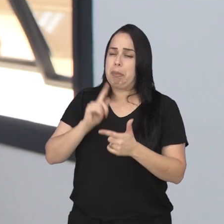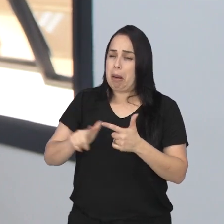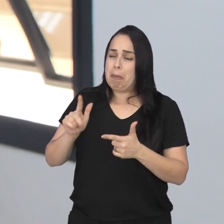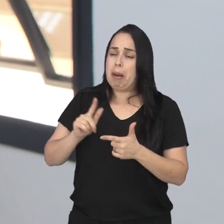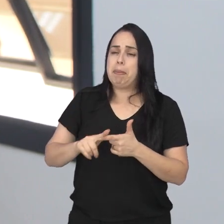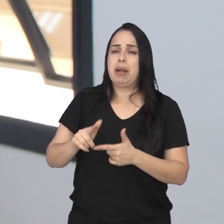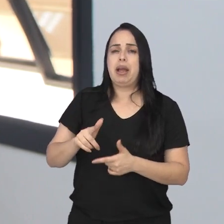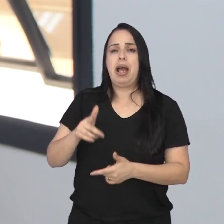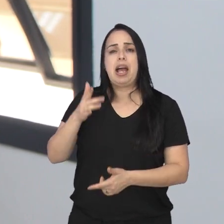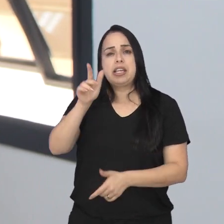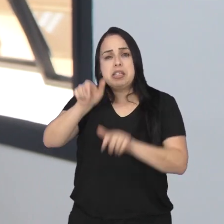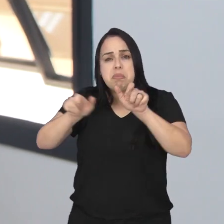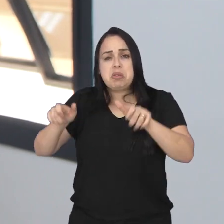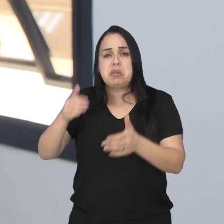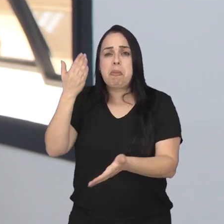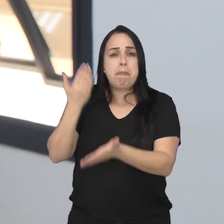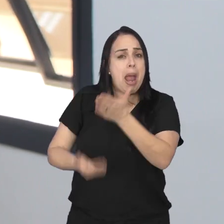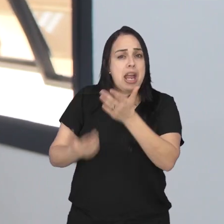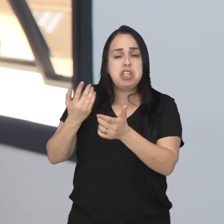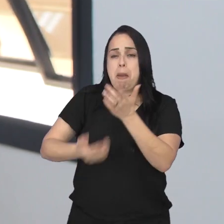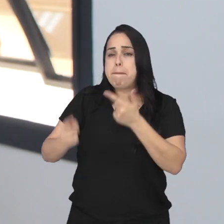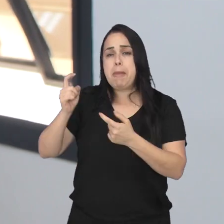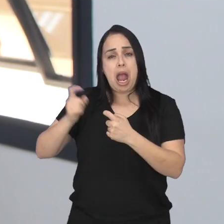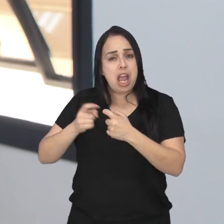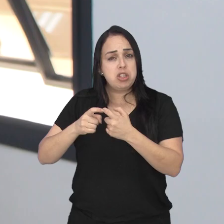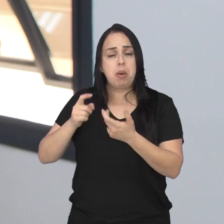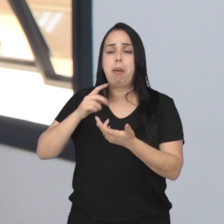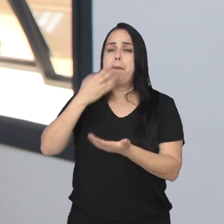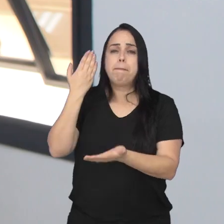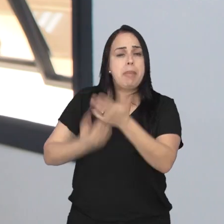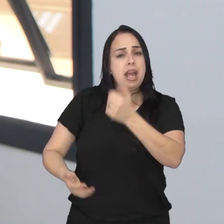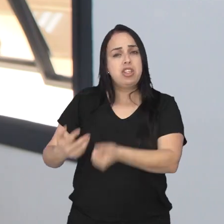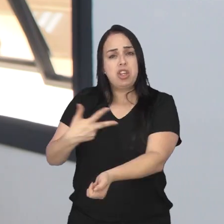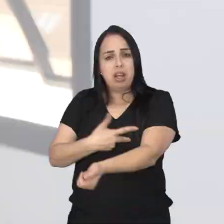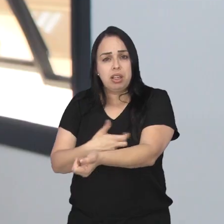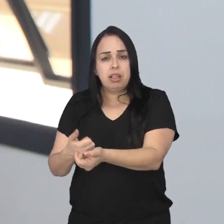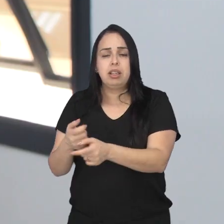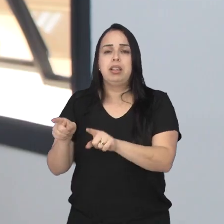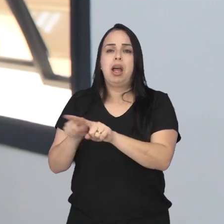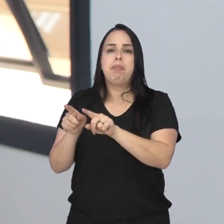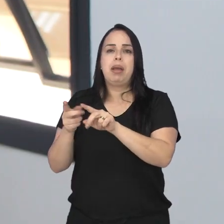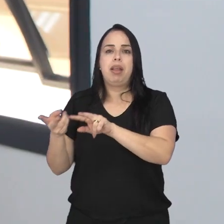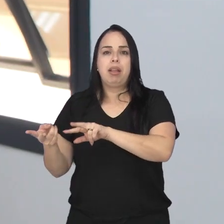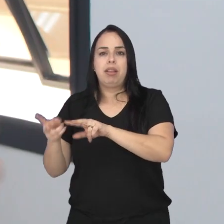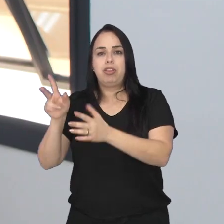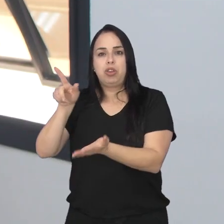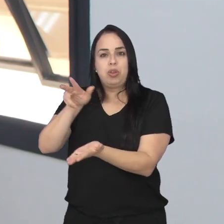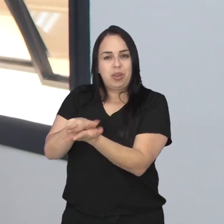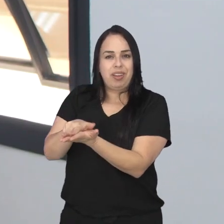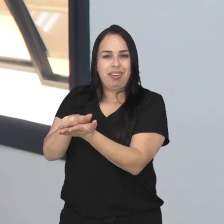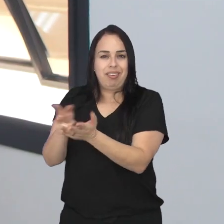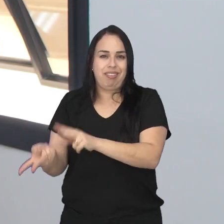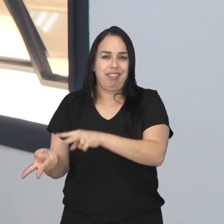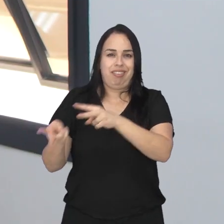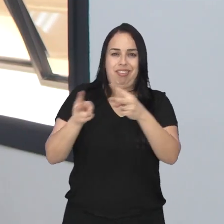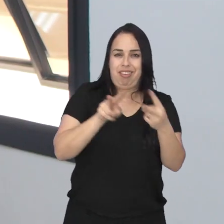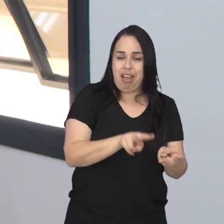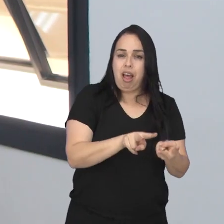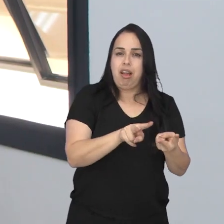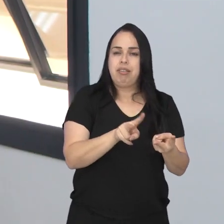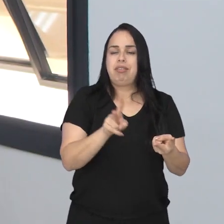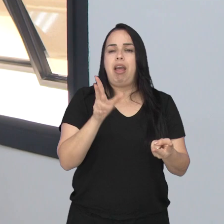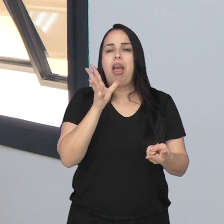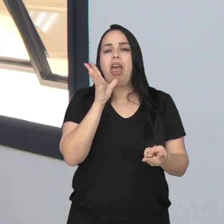que tava dando muito problema muita gente perdendo essas consultas exames demora transferência de pacientes das